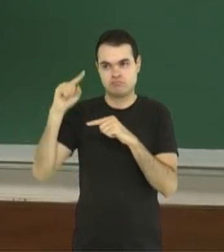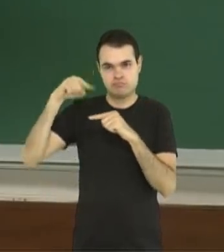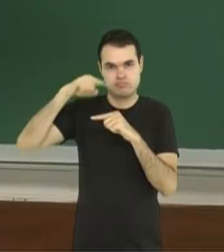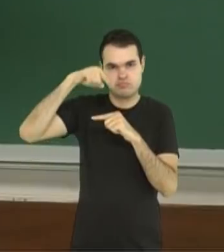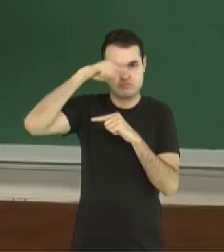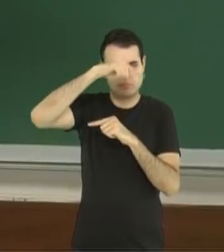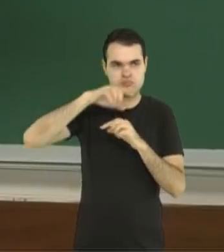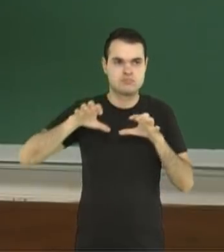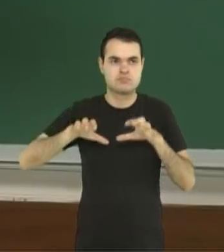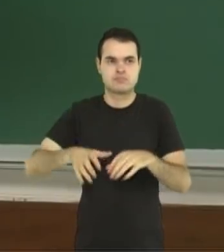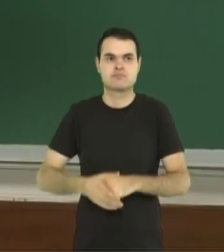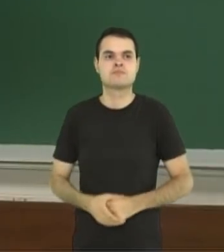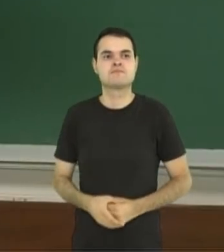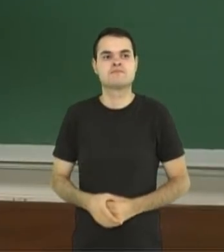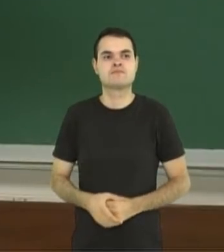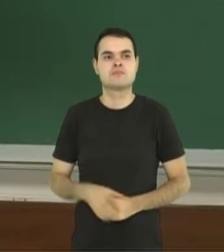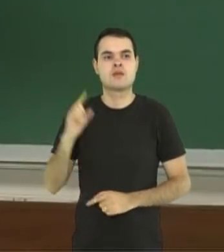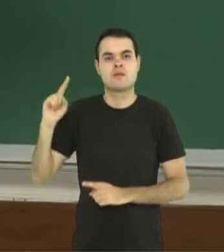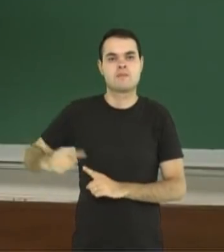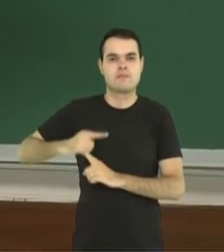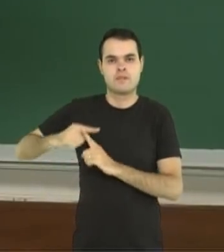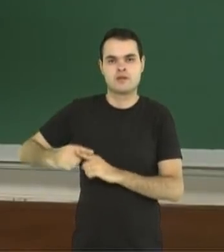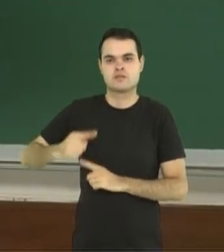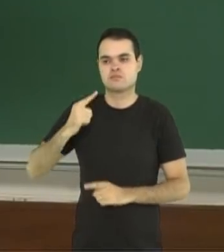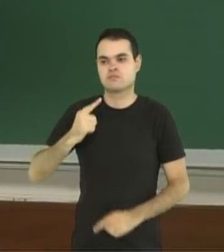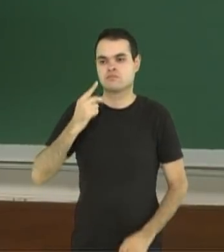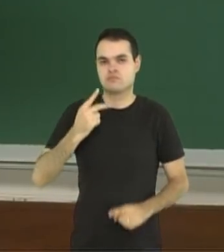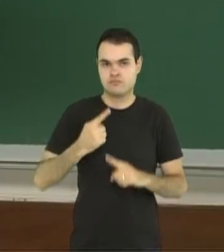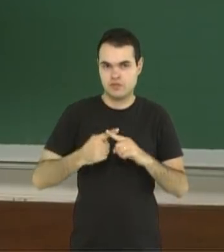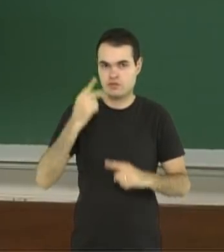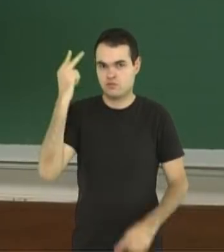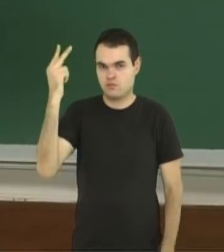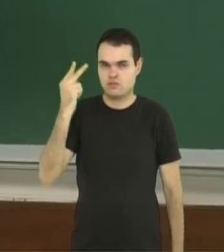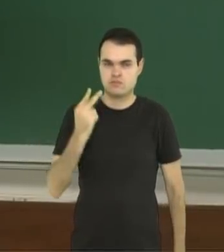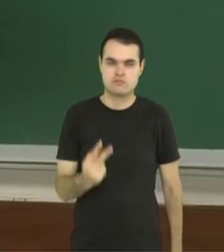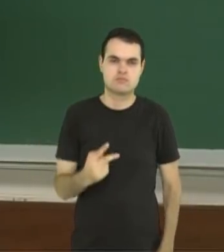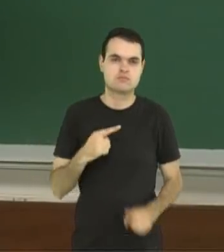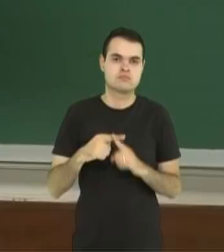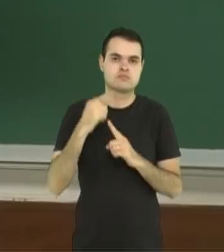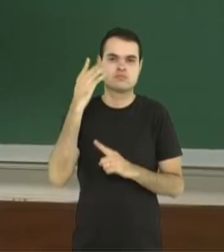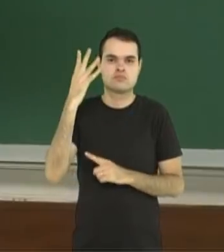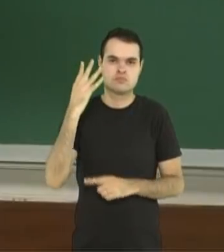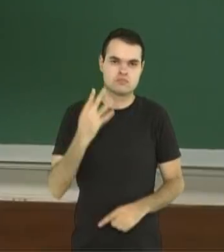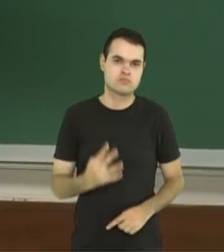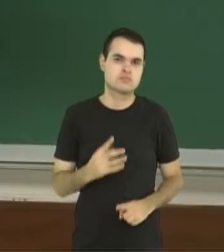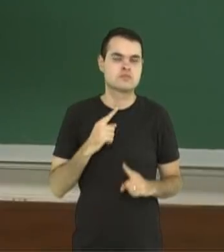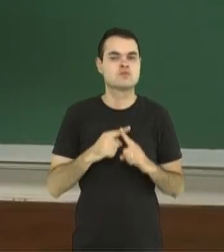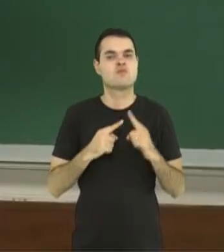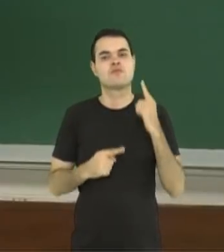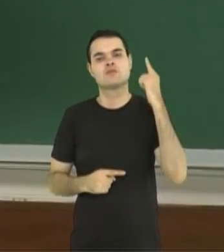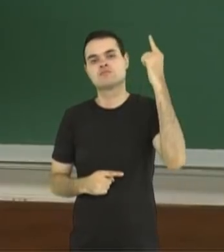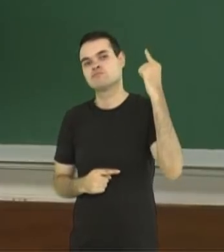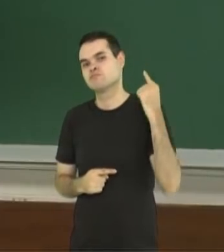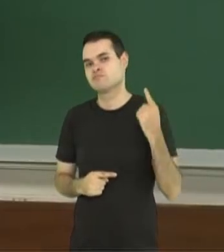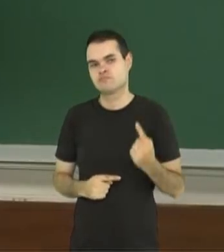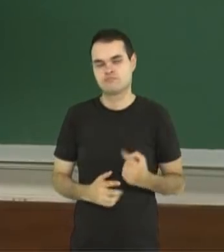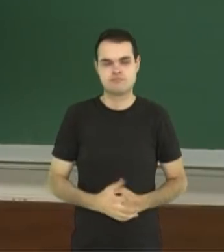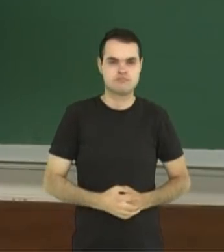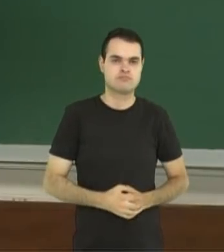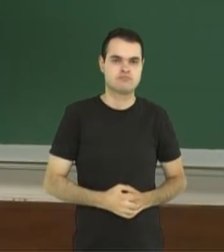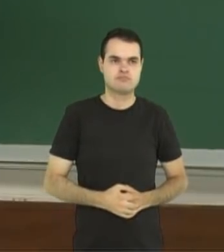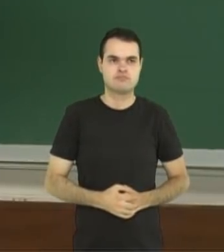1, 5. Tá? Aqui, 1 vezes 2, né? 2. 1 vezes 4, 4. Né? E 1 vezes